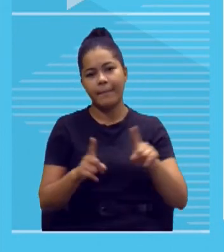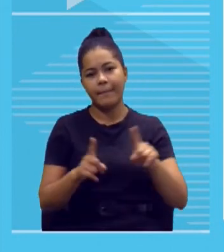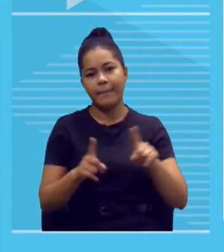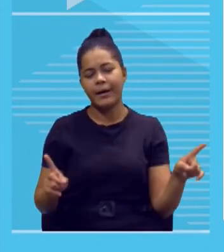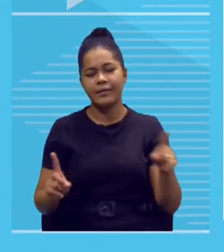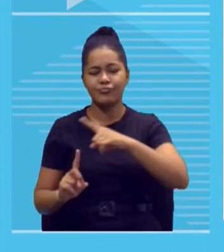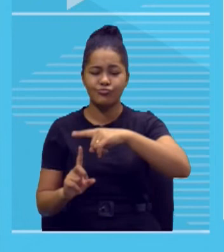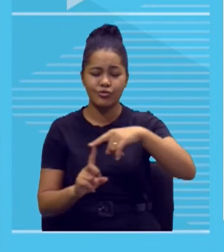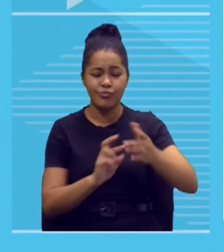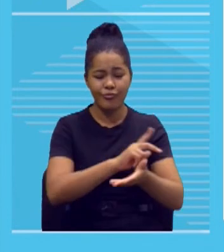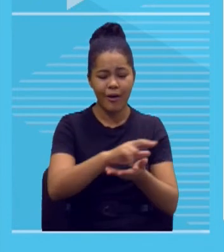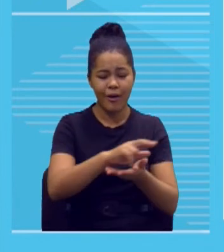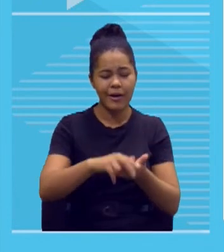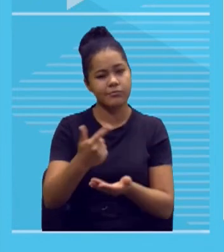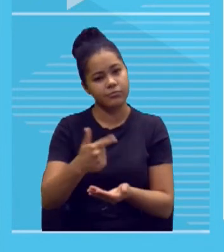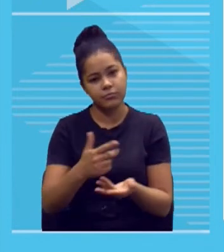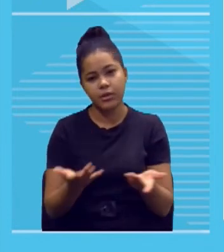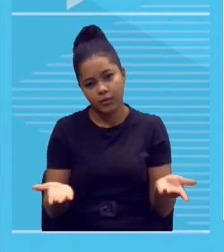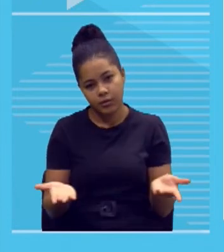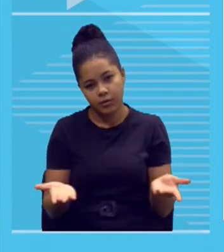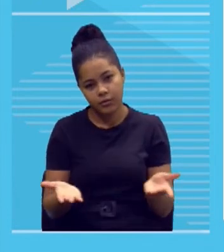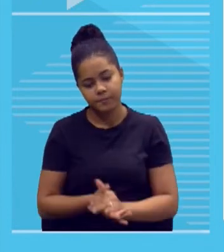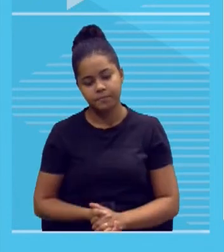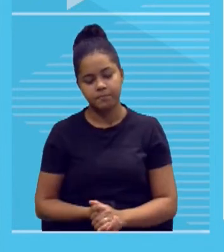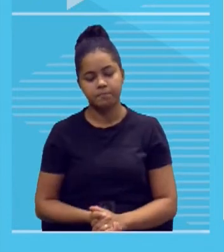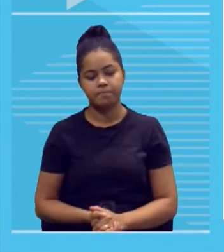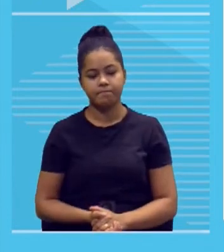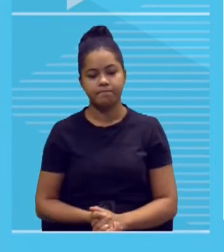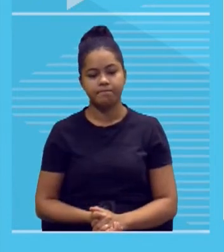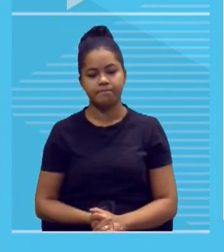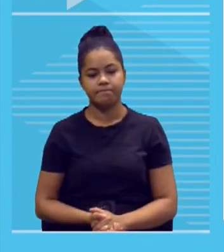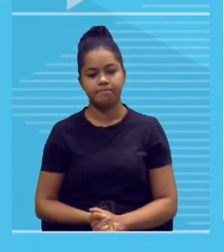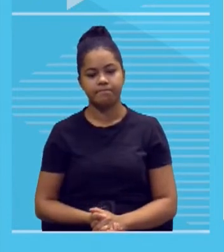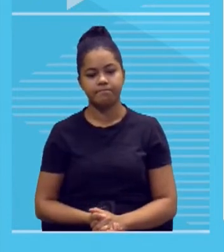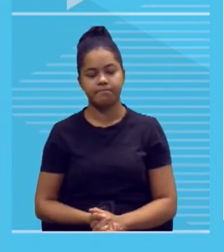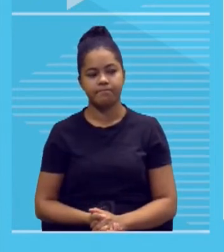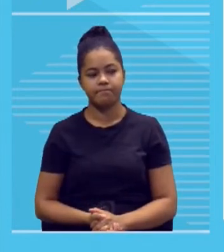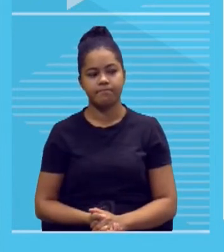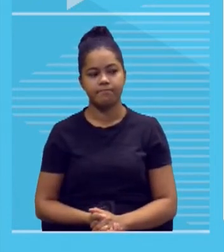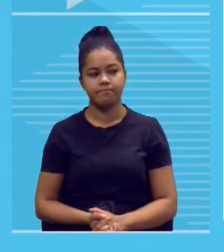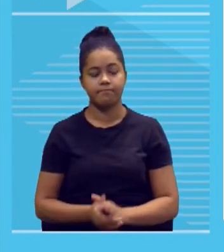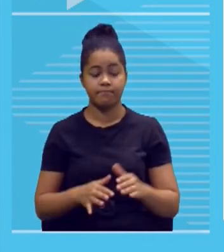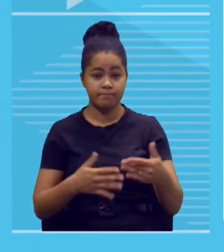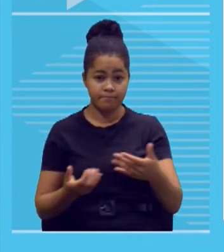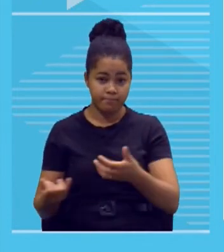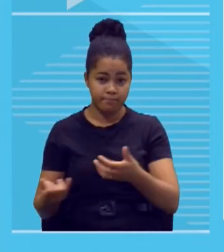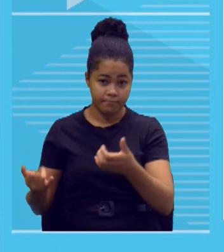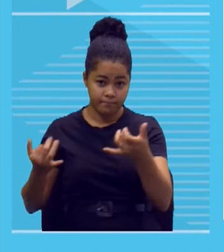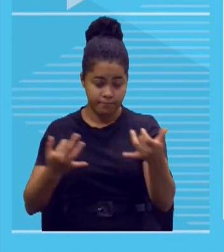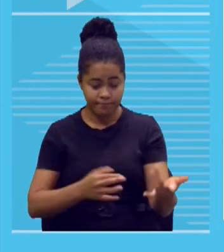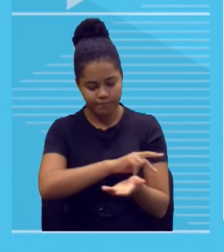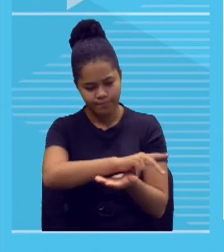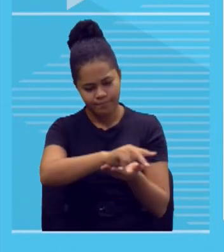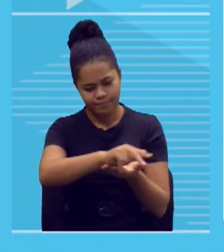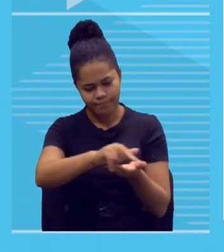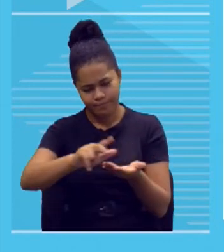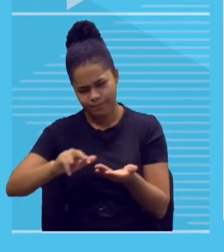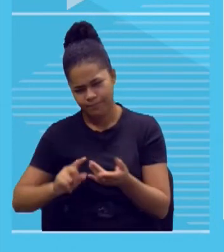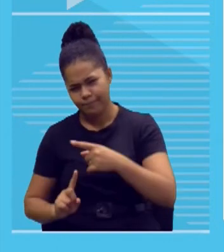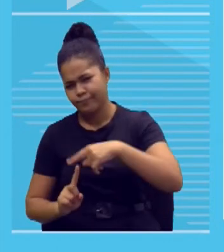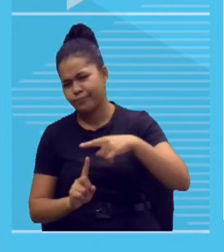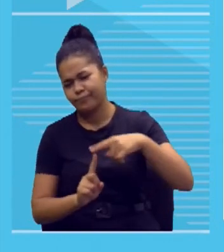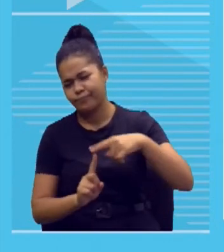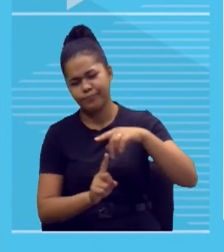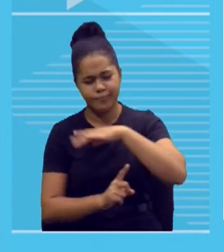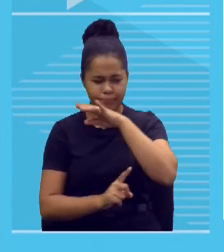tenho de todas as espécies e olha e olha que nós estamos falando de muitas espécies cara olha muitas